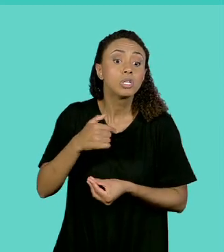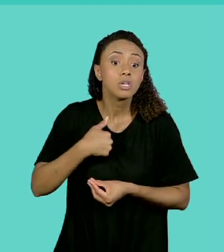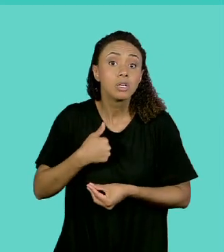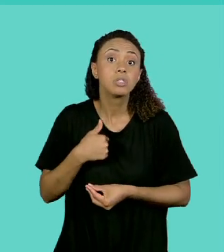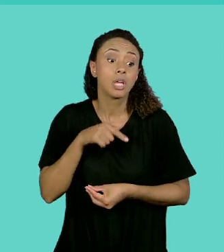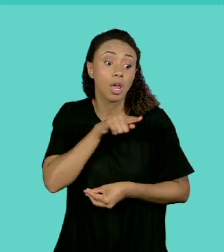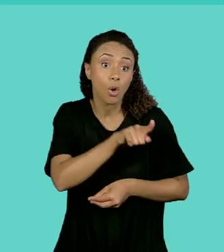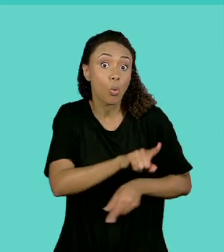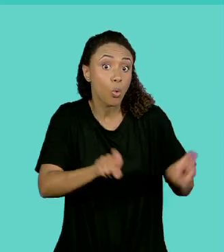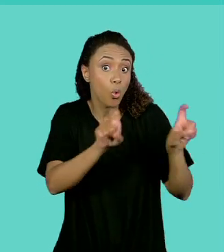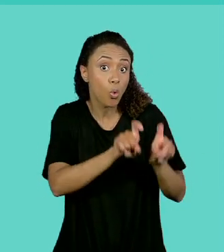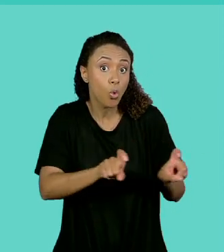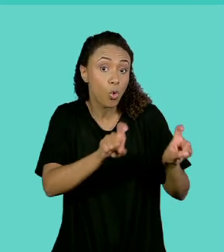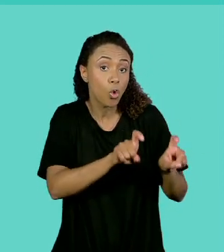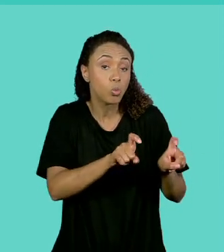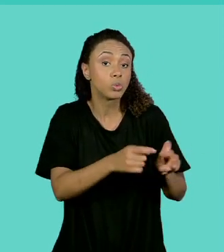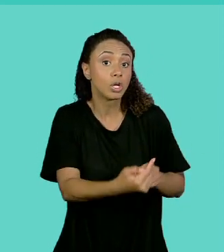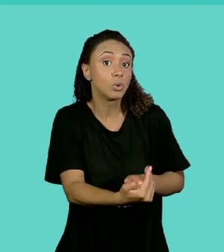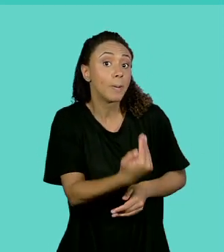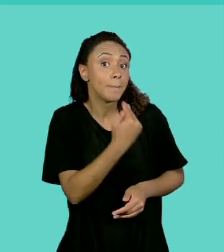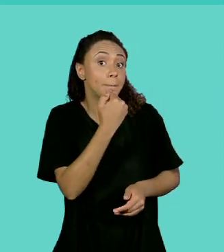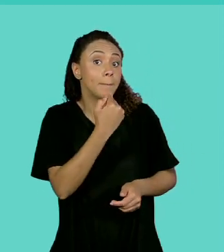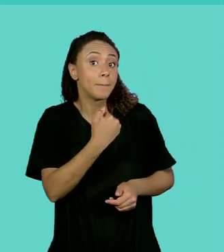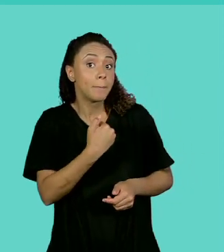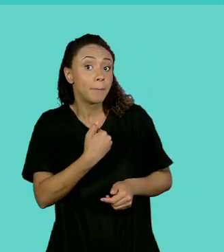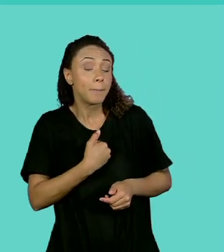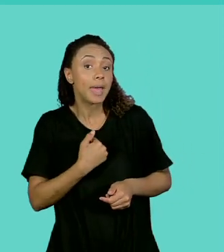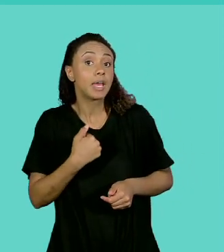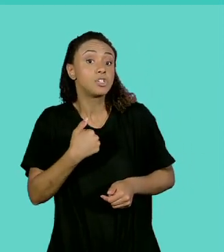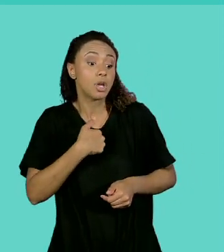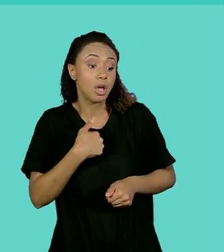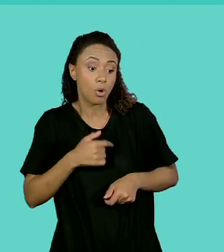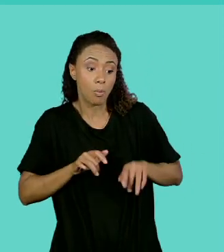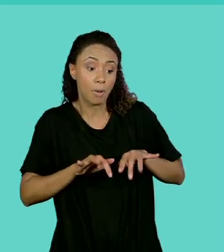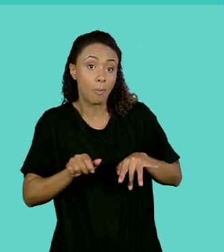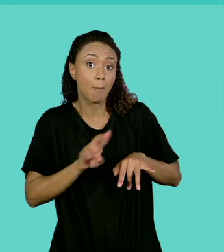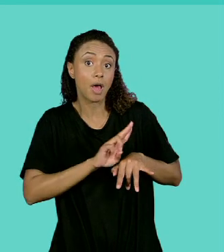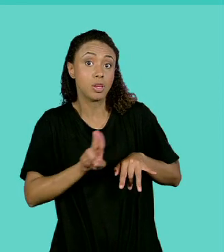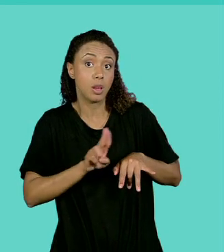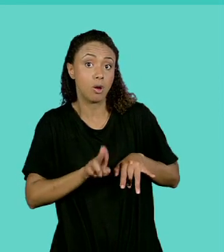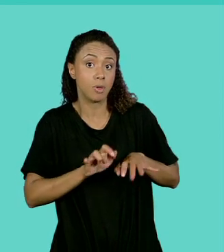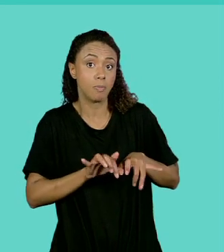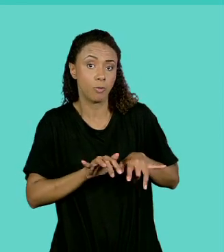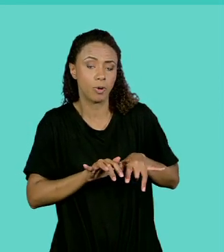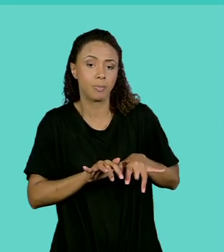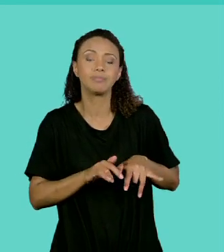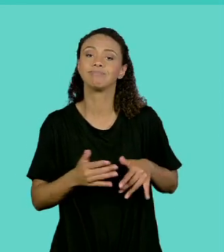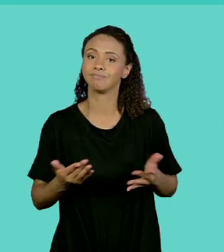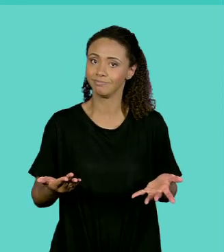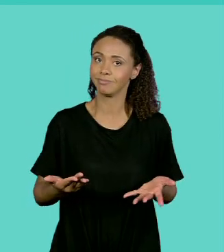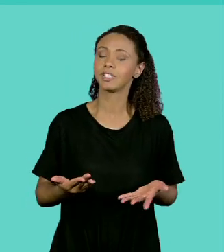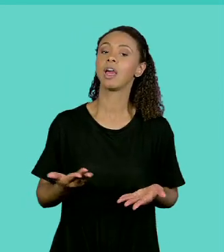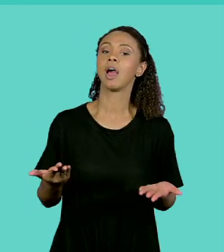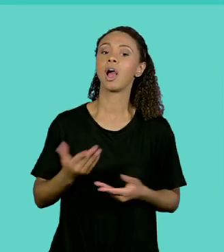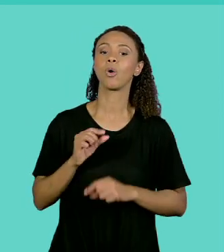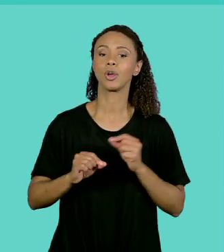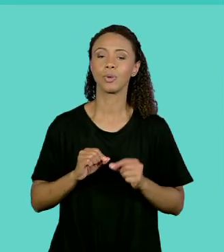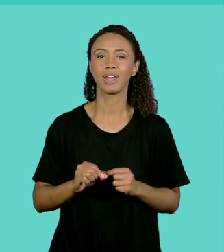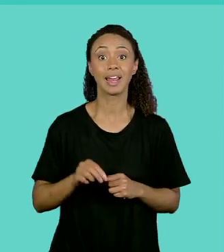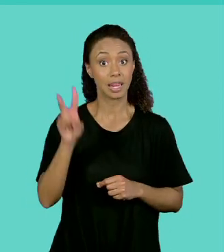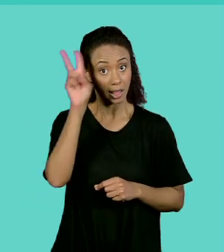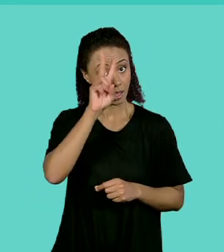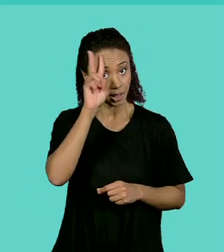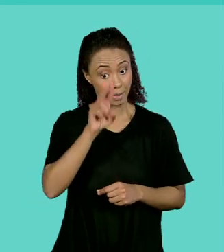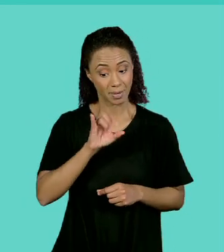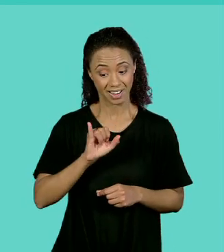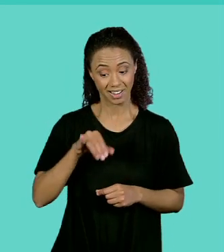o usuário digitar o nome que eu quero colocar em cada vagão. E aqui o índice que a gente vai fazer a referência. Lembra que o índice é